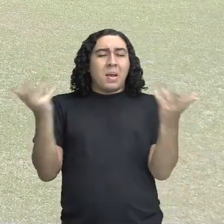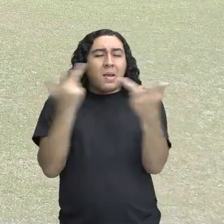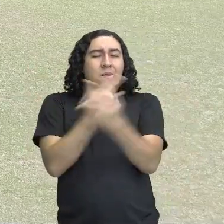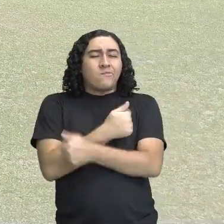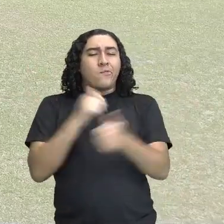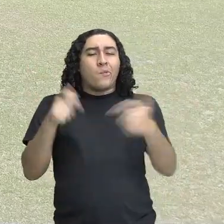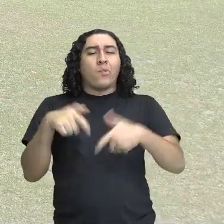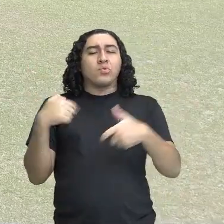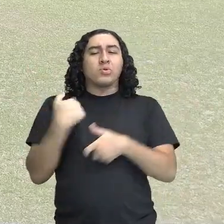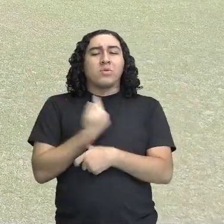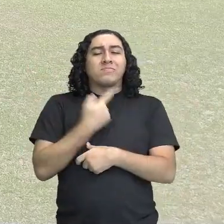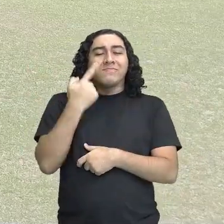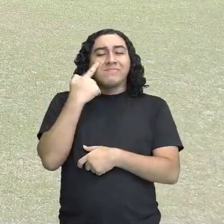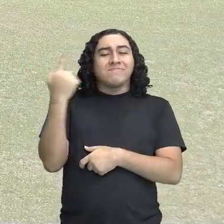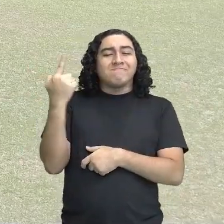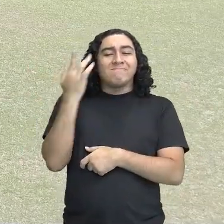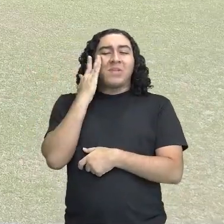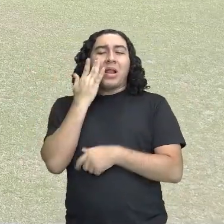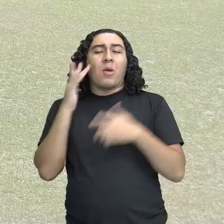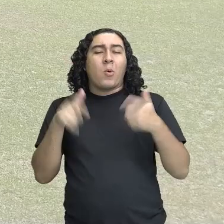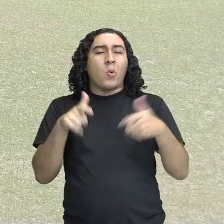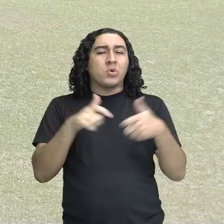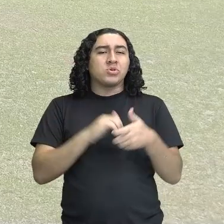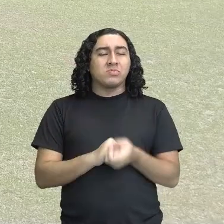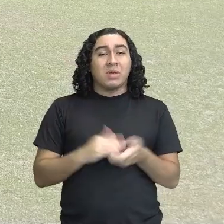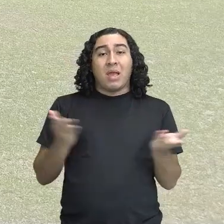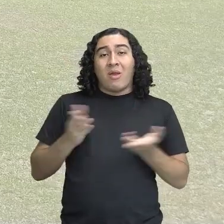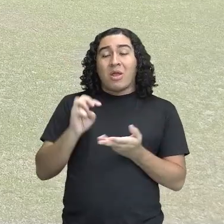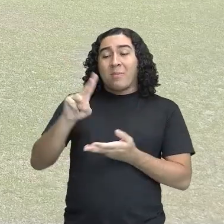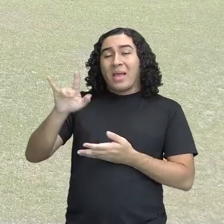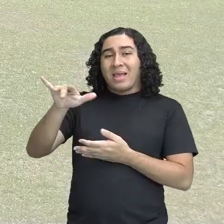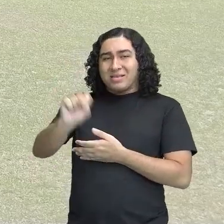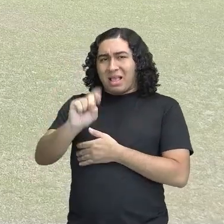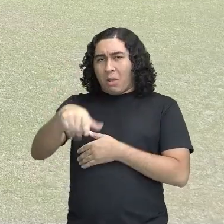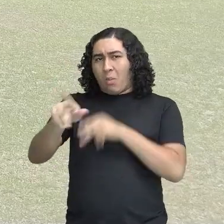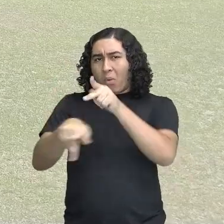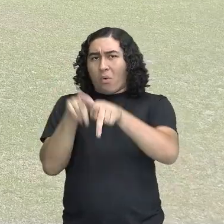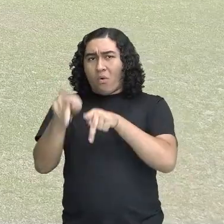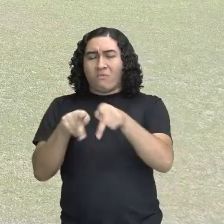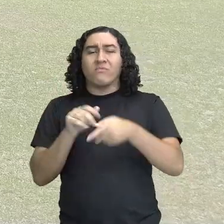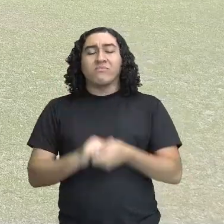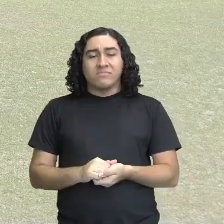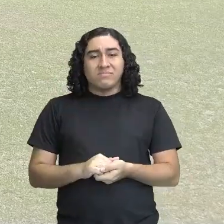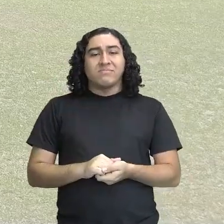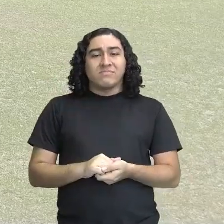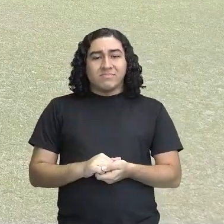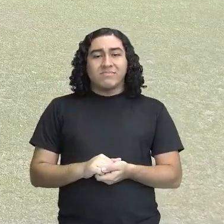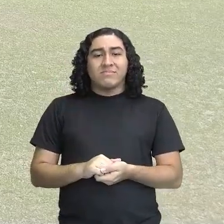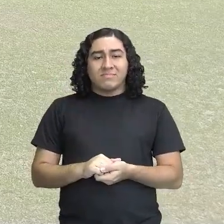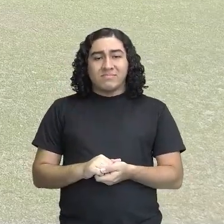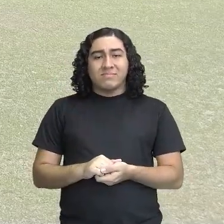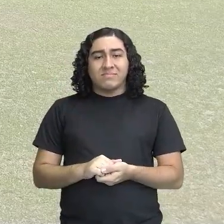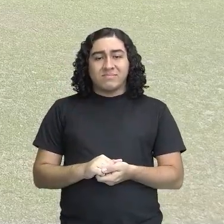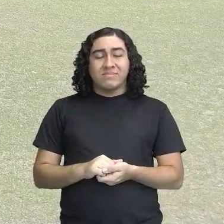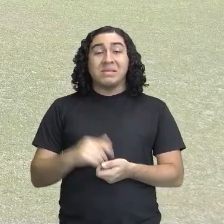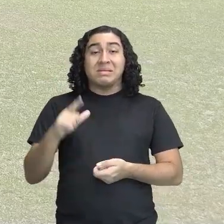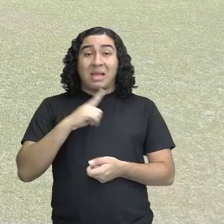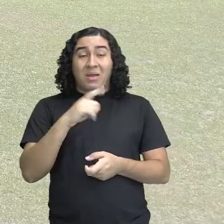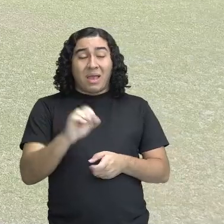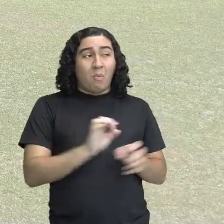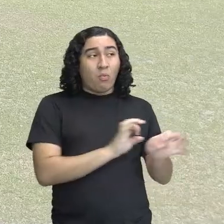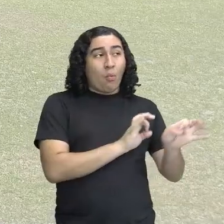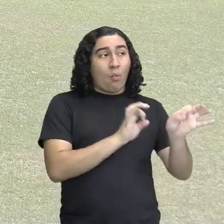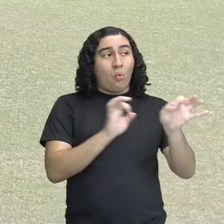nós estamos agora. Será que é nos Maias agora? Ah, sim, professor. Então, nós estamos aqui nas ruínas de Tikal. Nós estamos fazendo uma viagem histórica. Eu